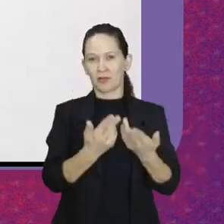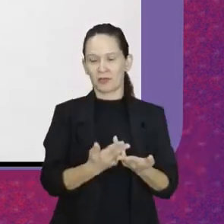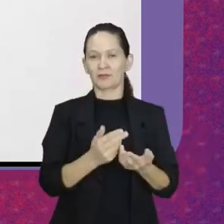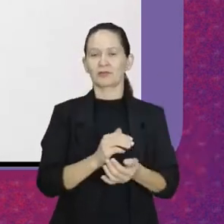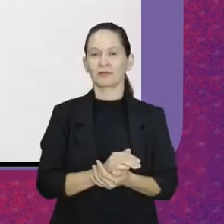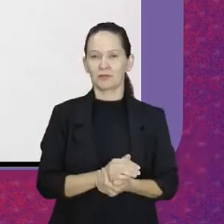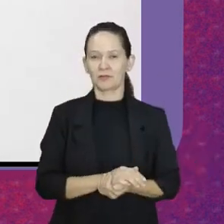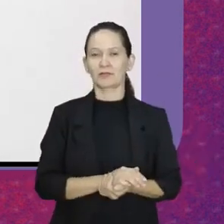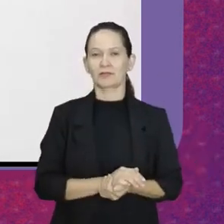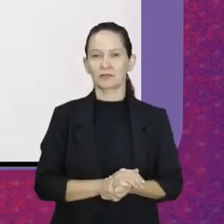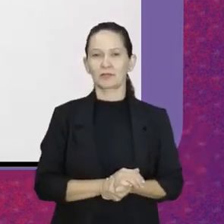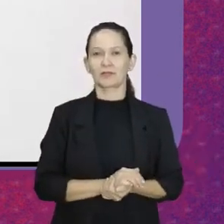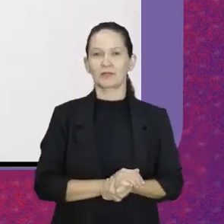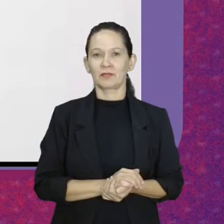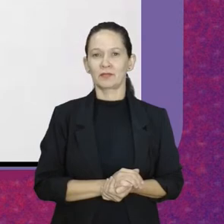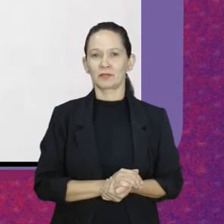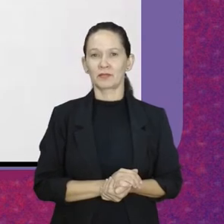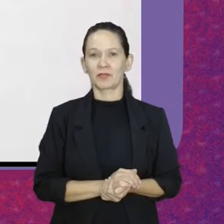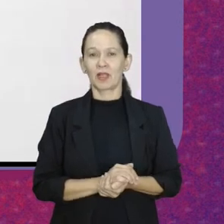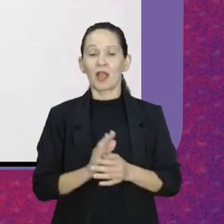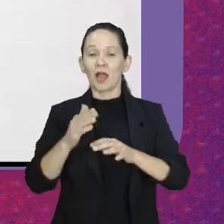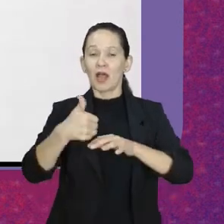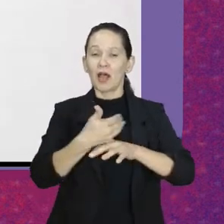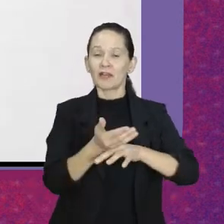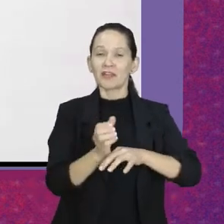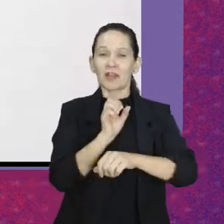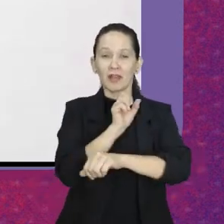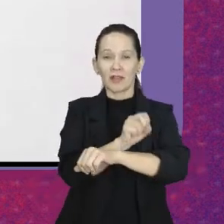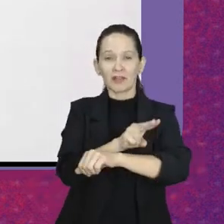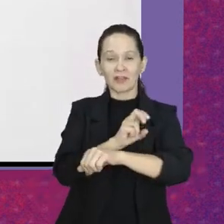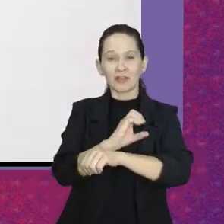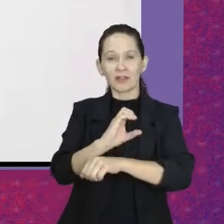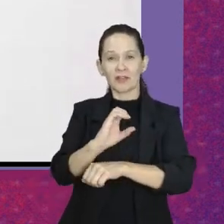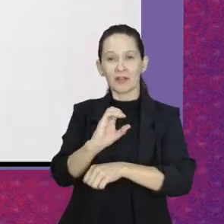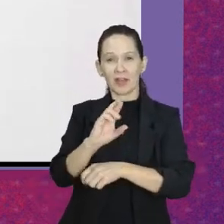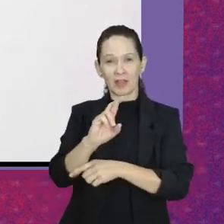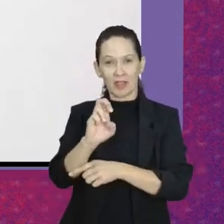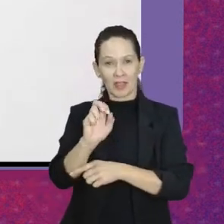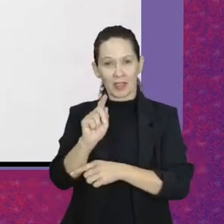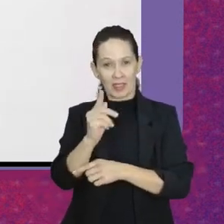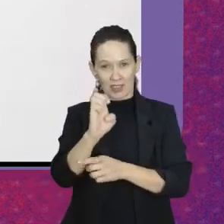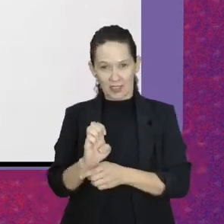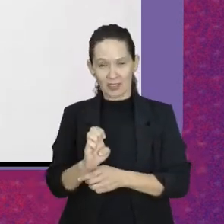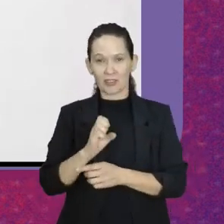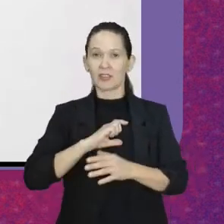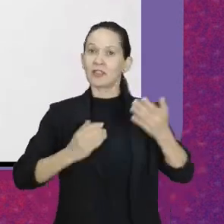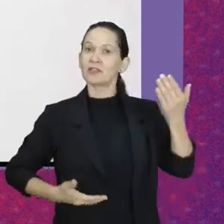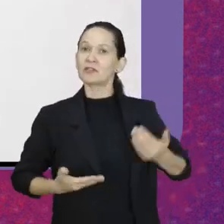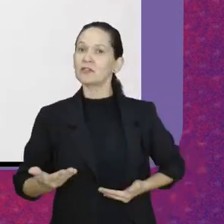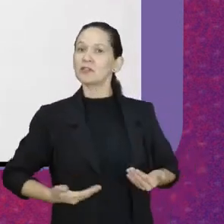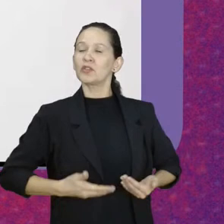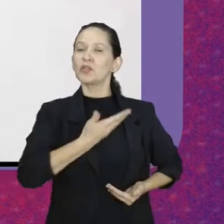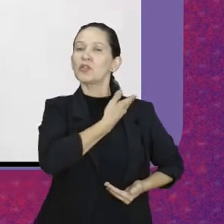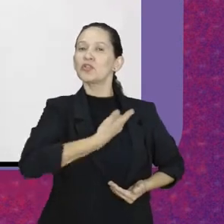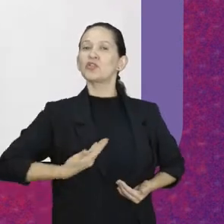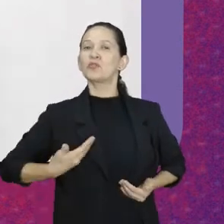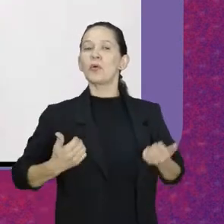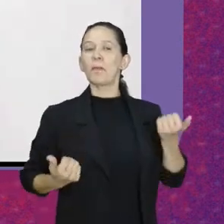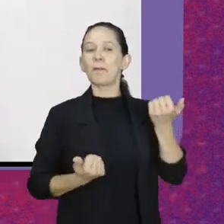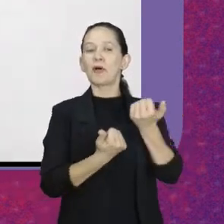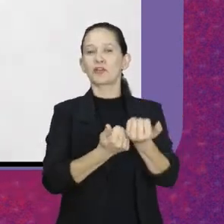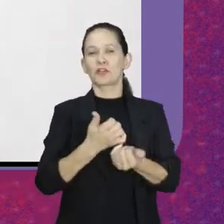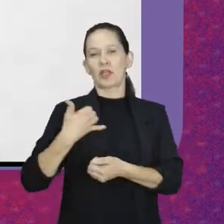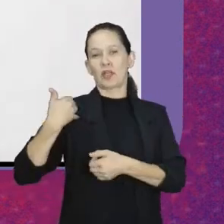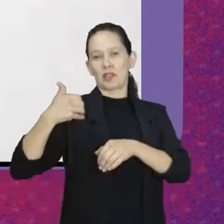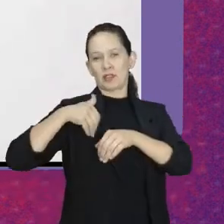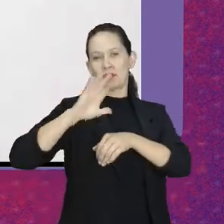E, por exemplo, acesso à creche, você tenha serviços públicos para idosos, quando